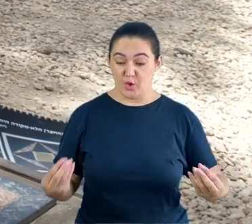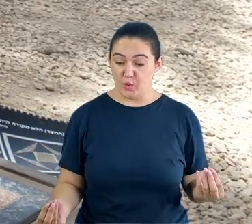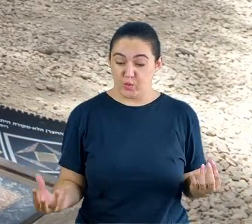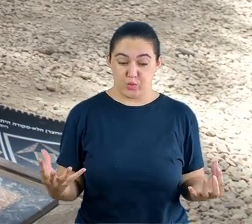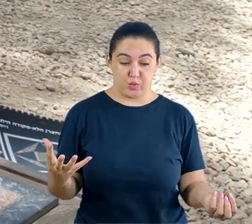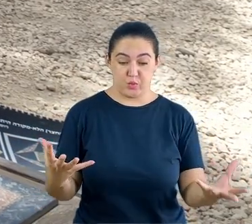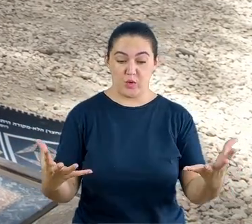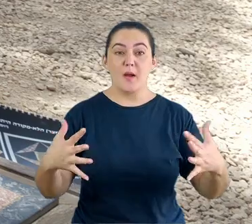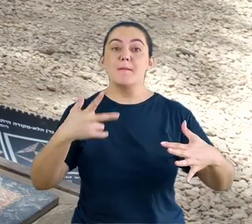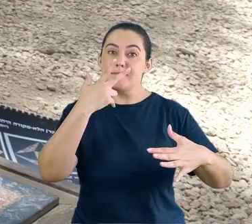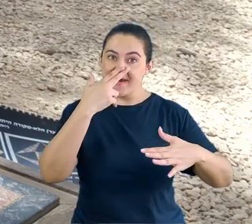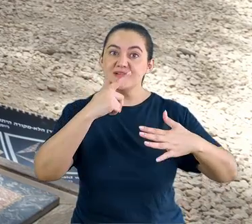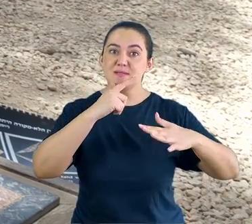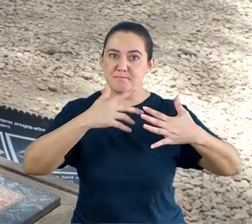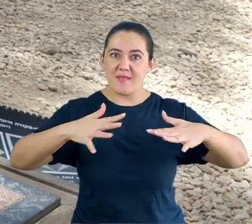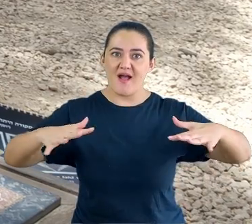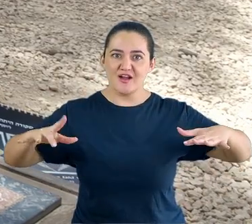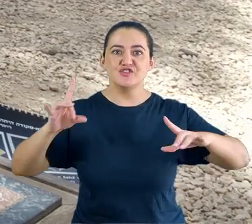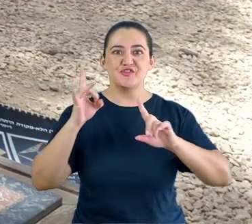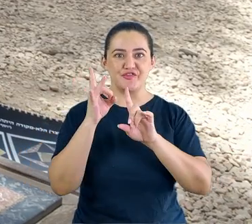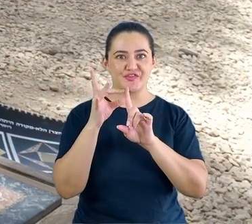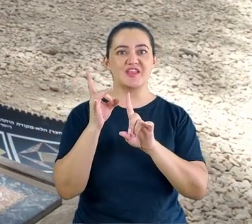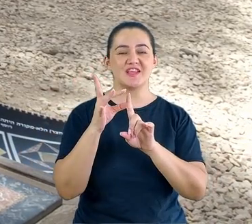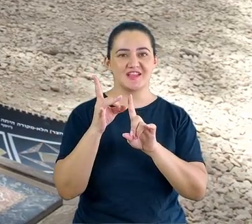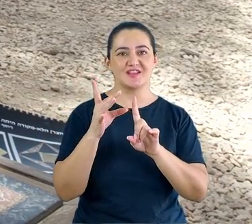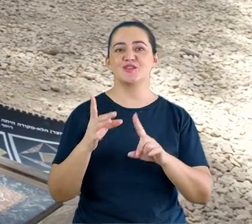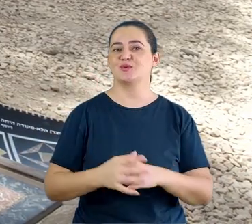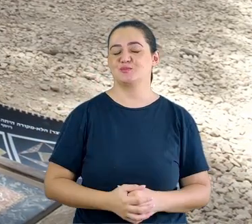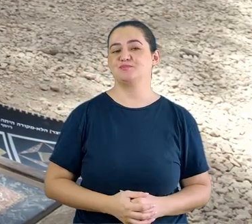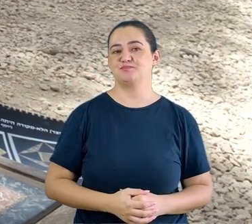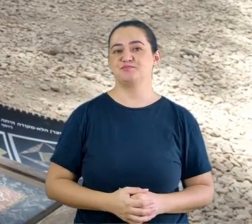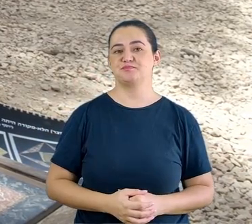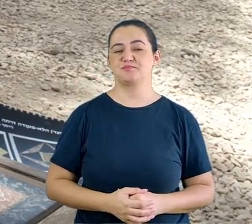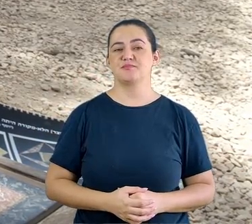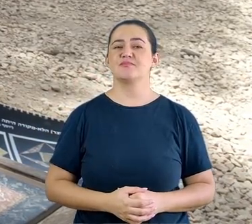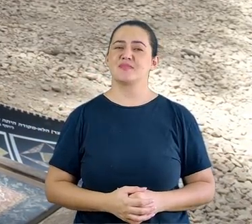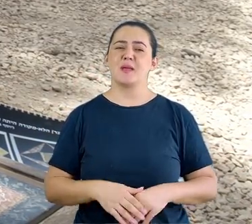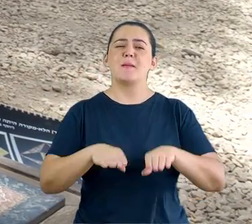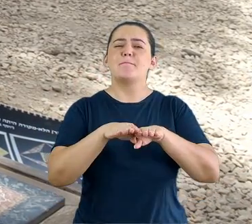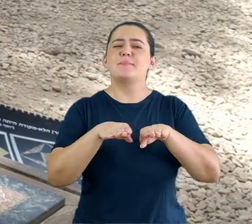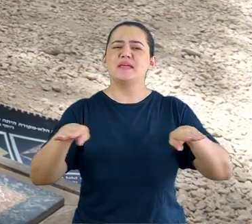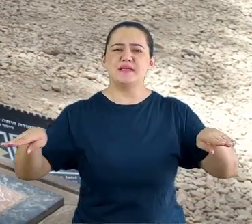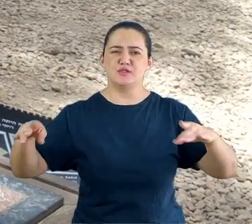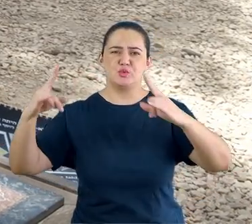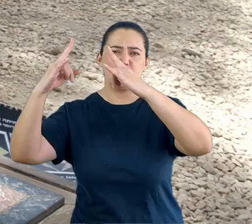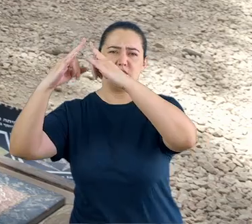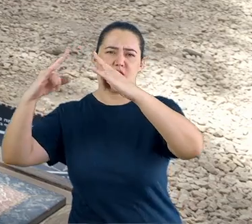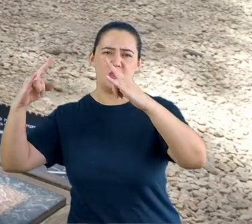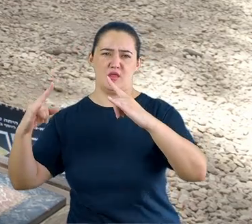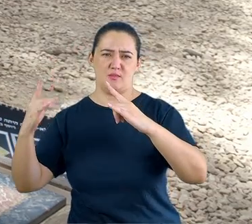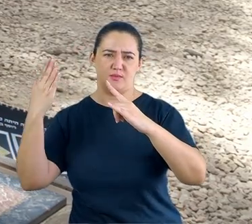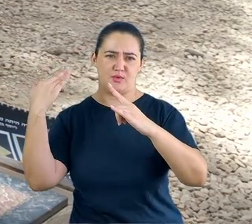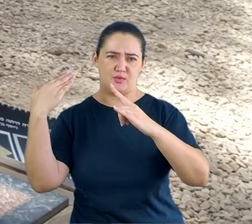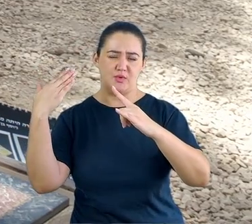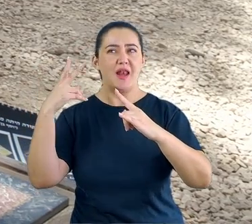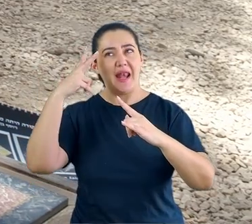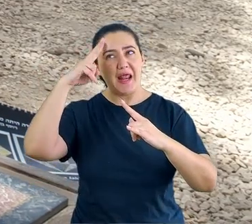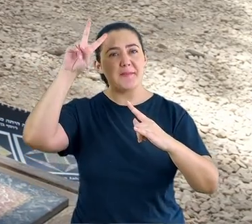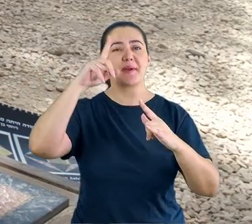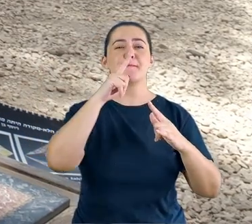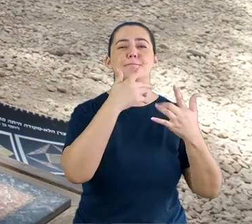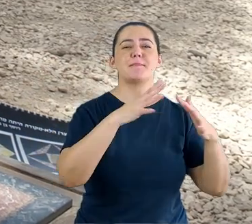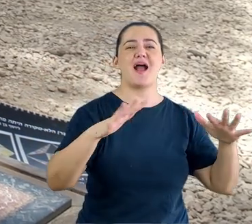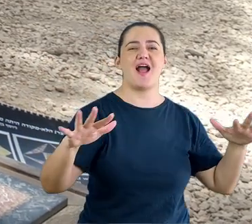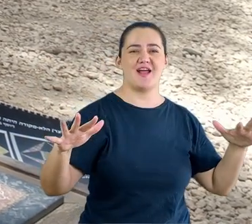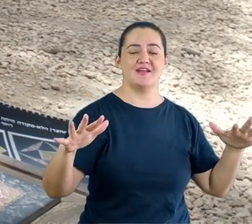vidro, confirmando aquilo que Flávio Josefo havia escrito. Aliás, falando em piso do templo, lembrando um mar de